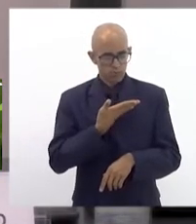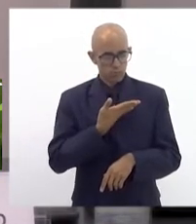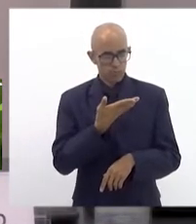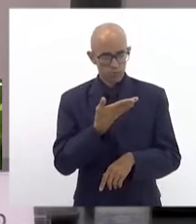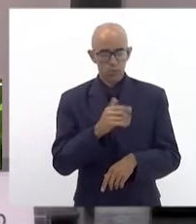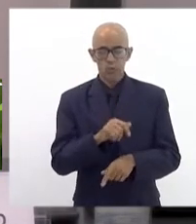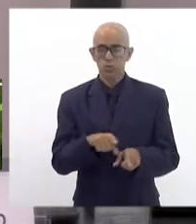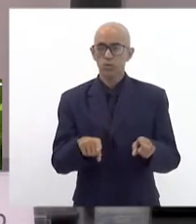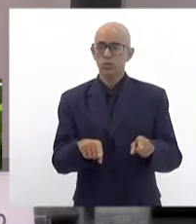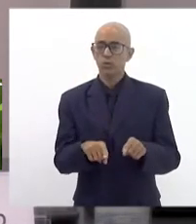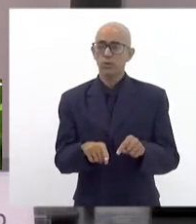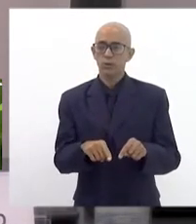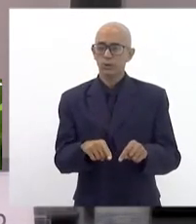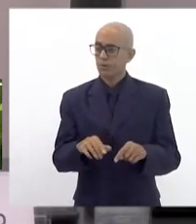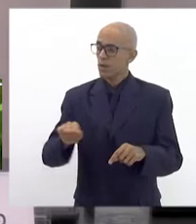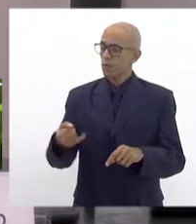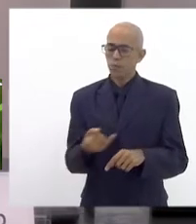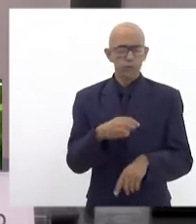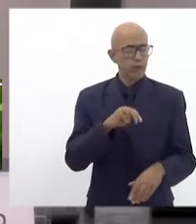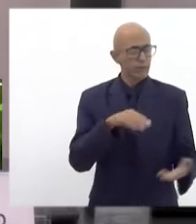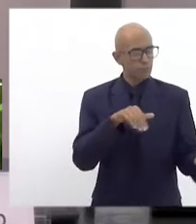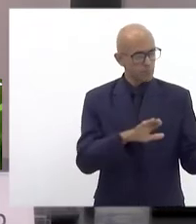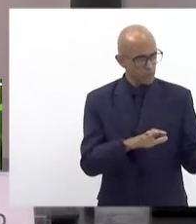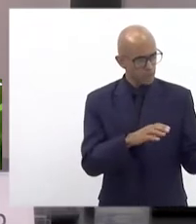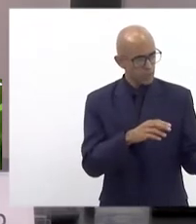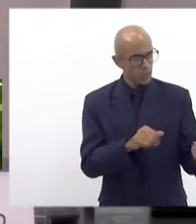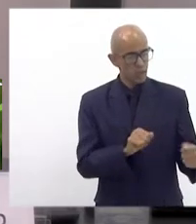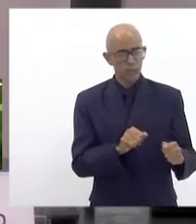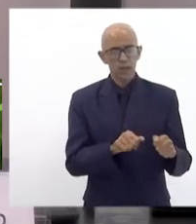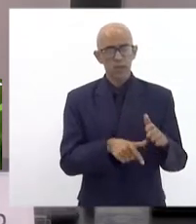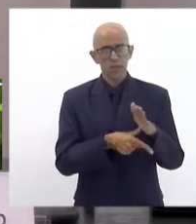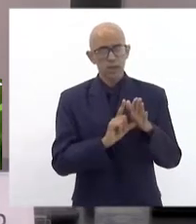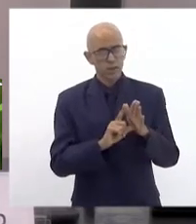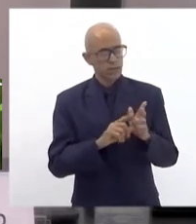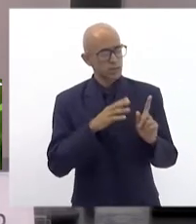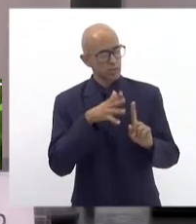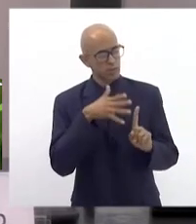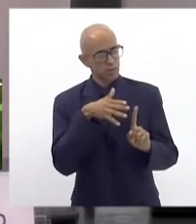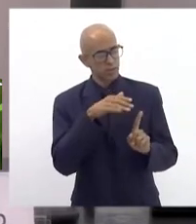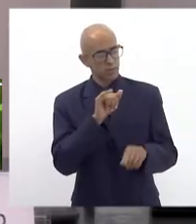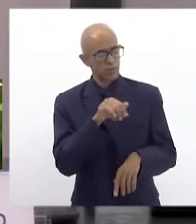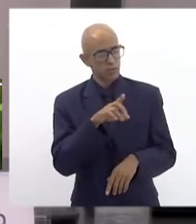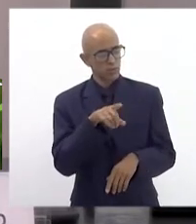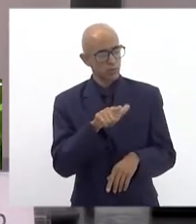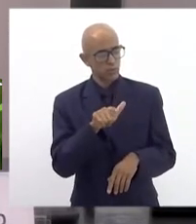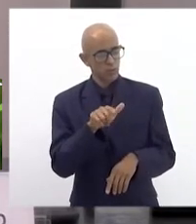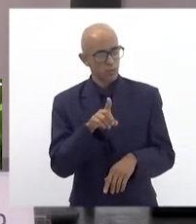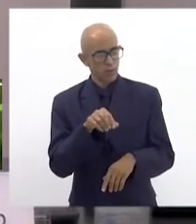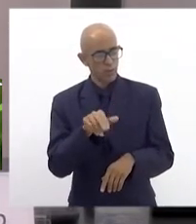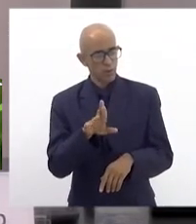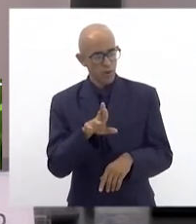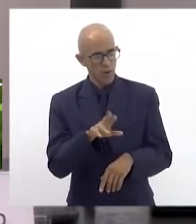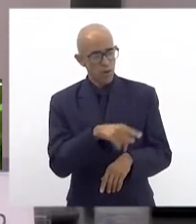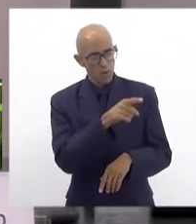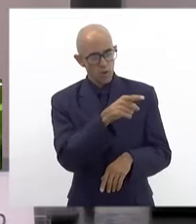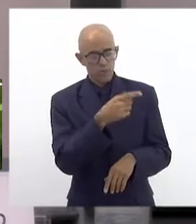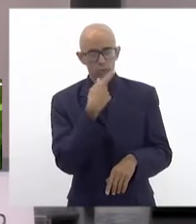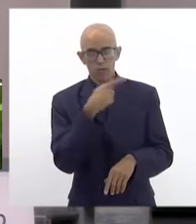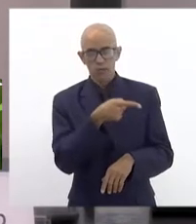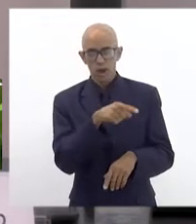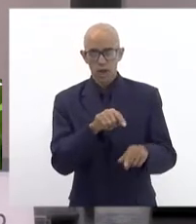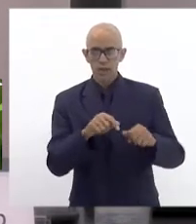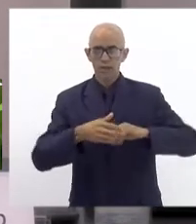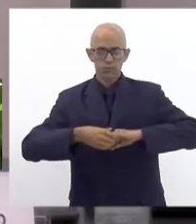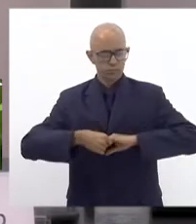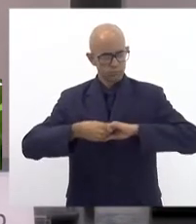pessoal. Mink, aproveita que você está conosco aqui e antes da apresentação do professor Ildeu Moreira, nosso amigo comum, para você fazer uma